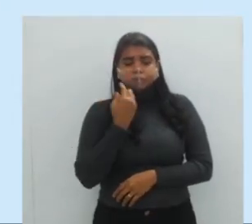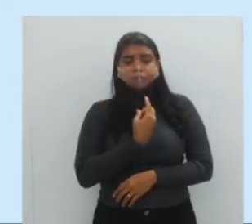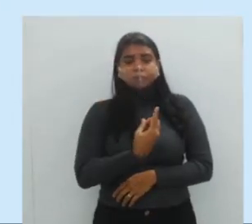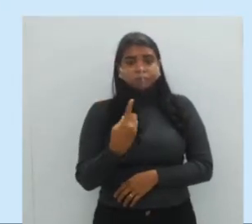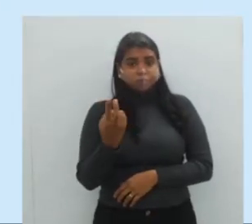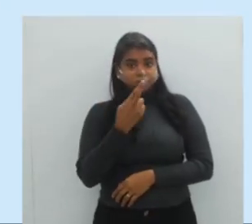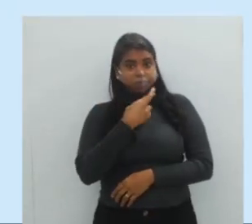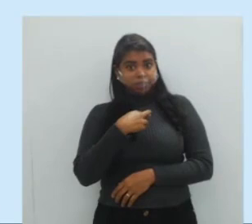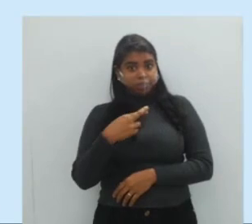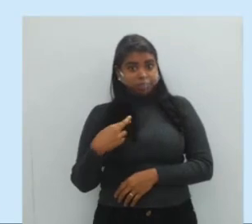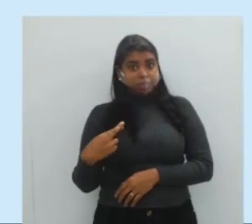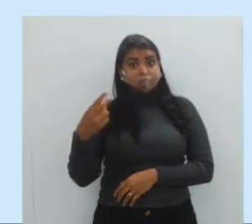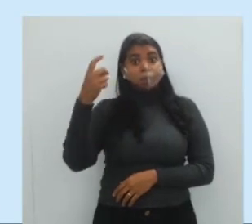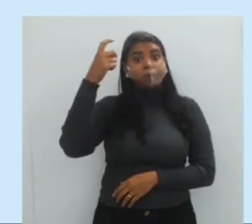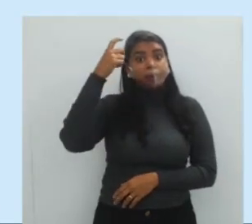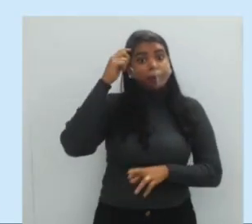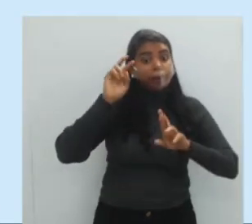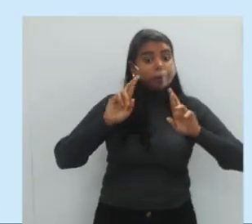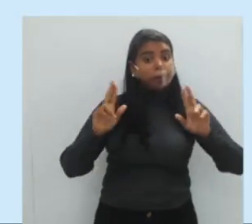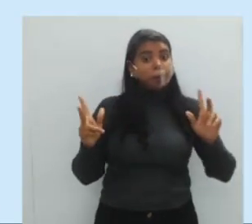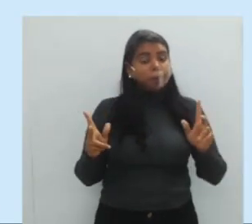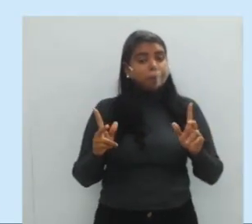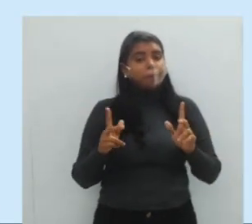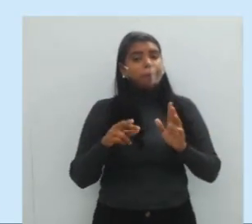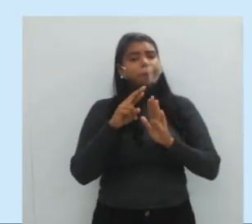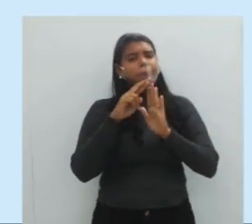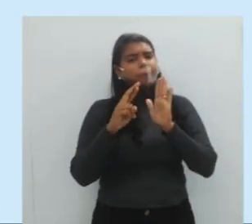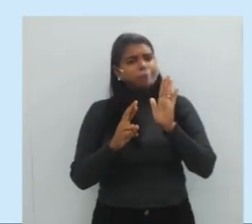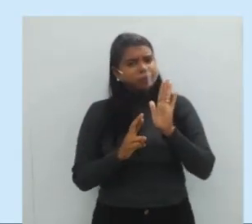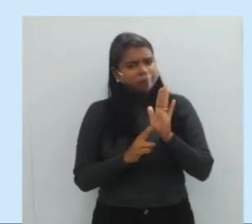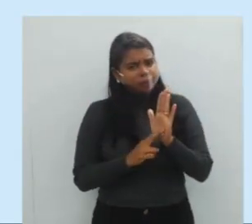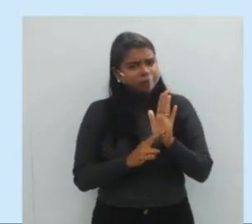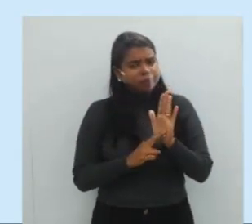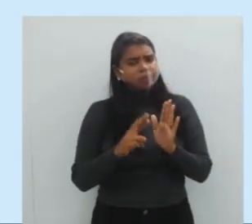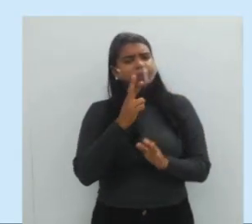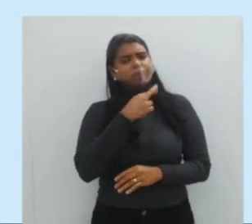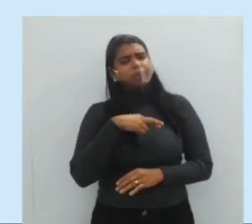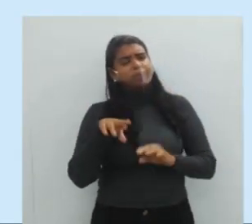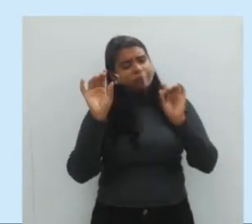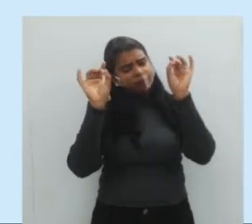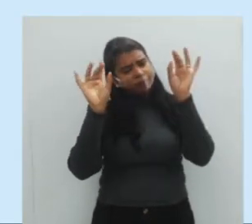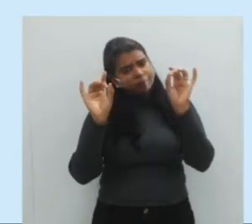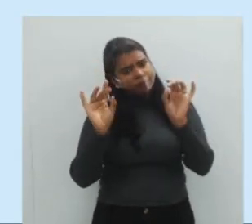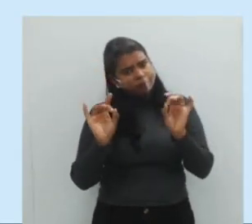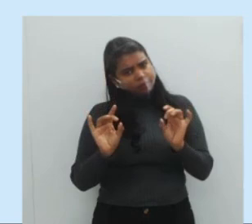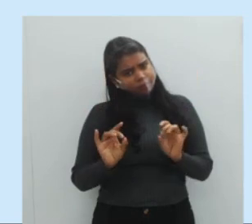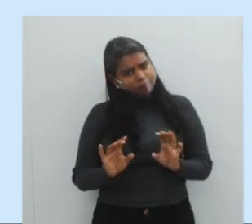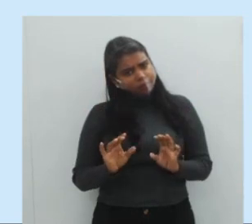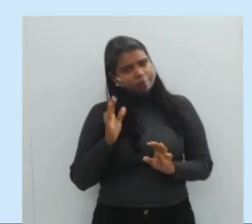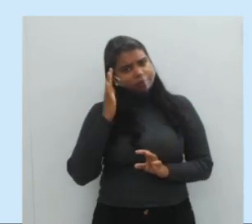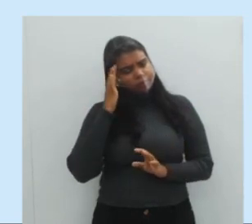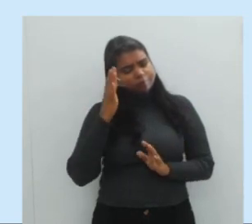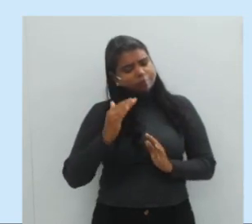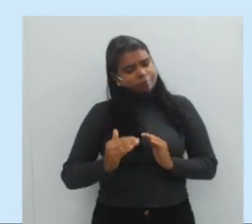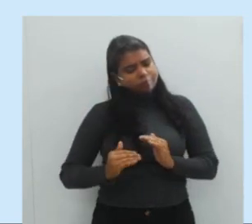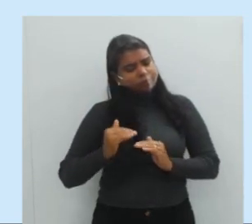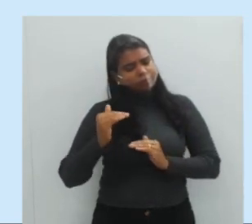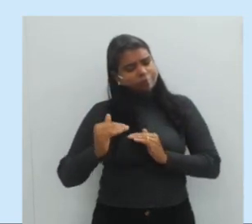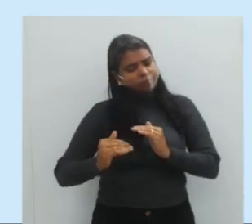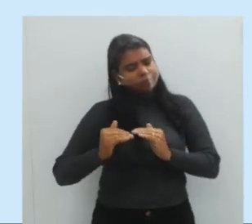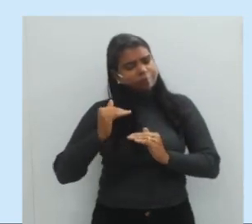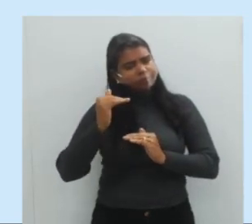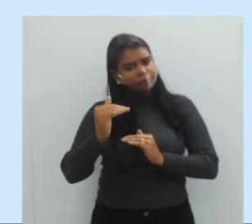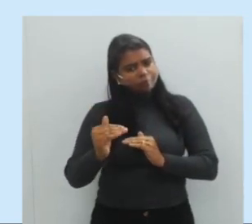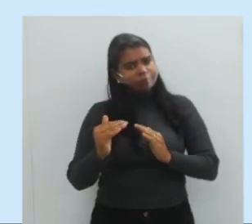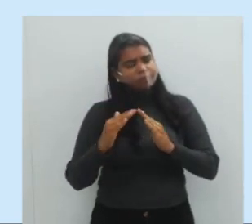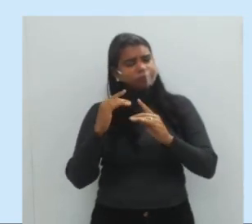que cada religião, cada pensamento, cada doutrina terá o seu símbolo específico, o seu ritual específico, o